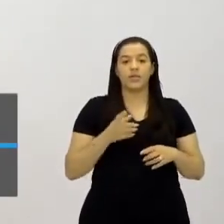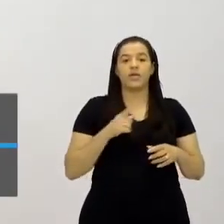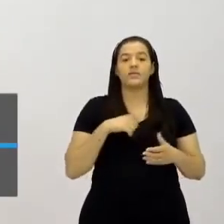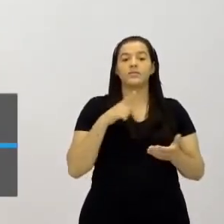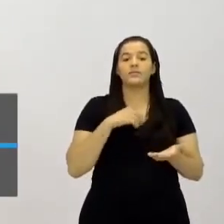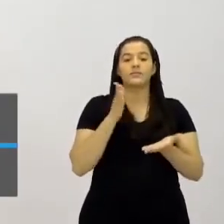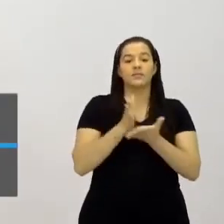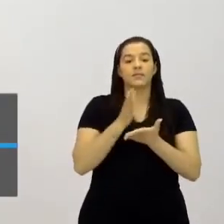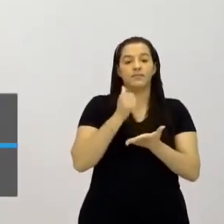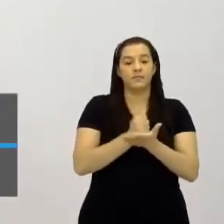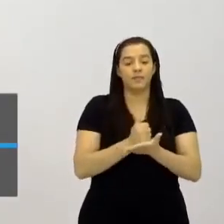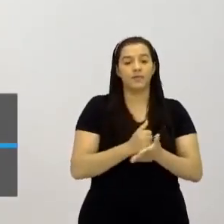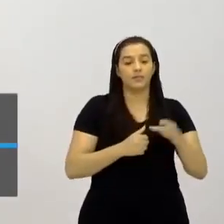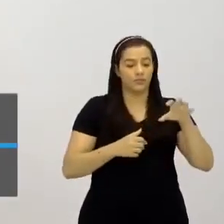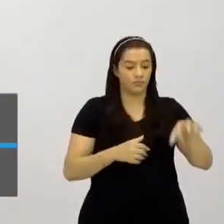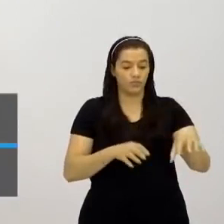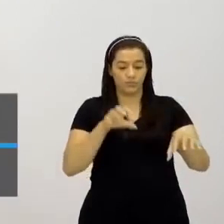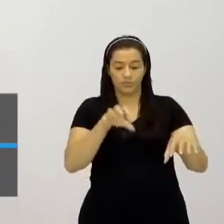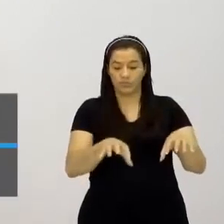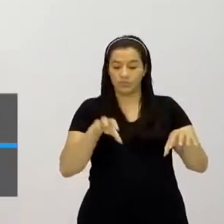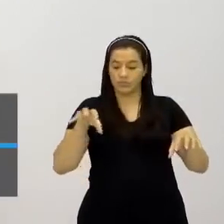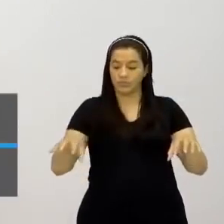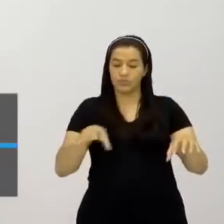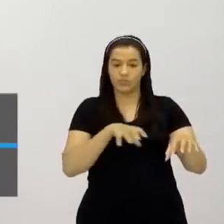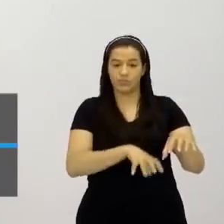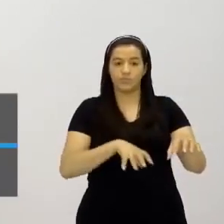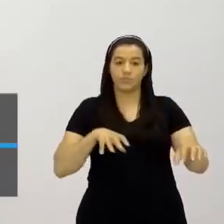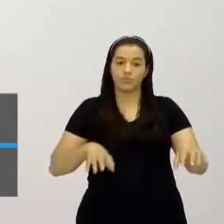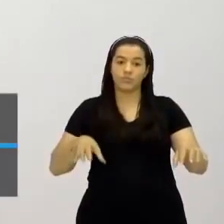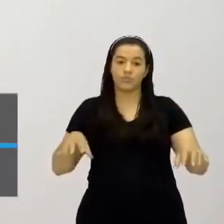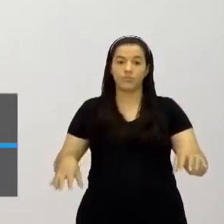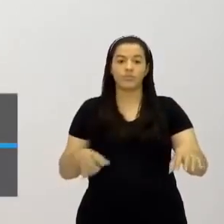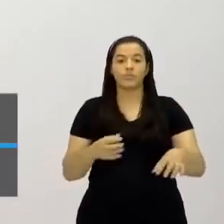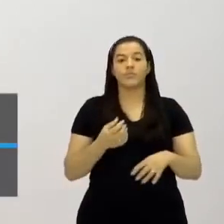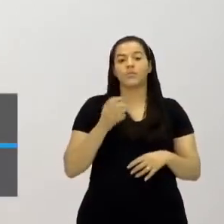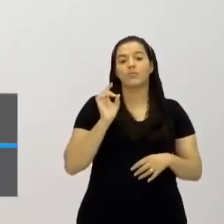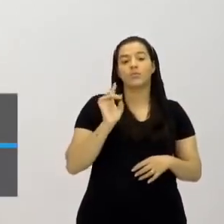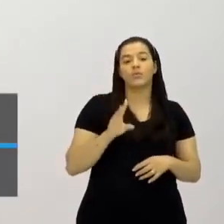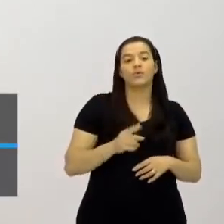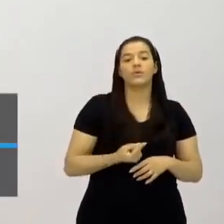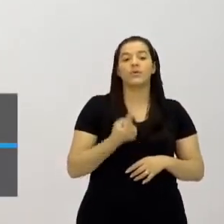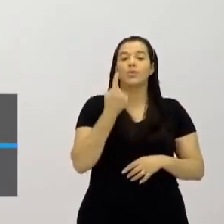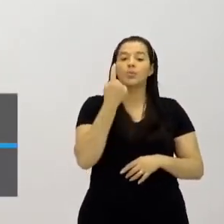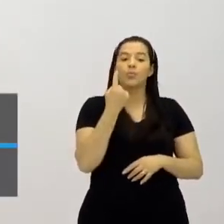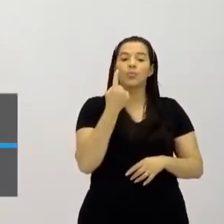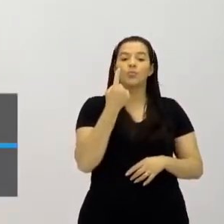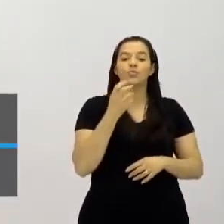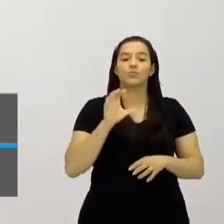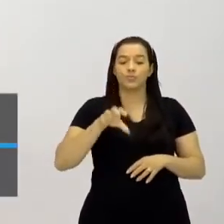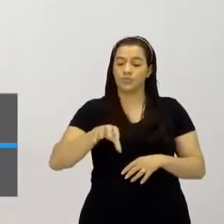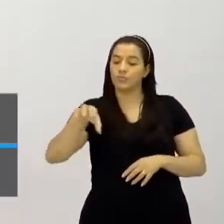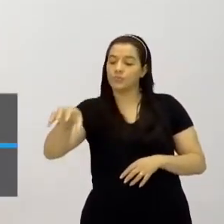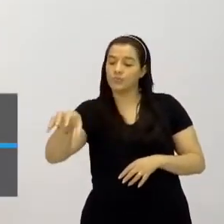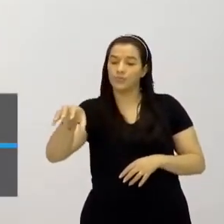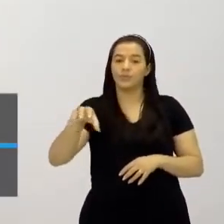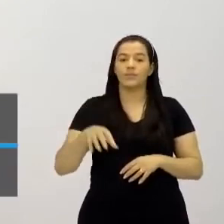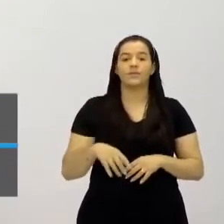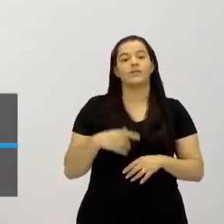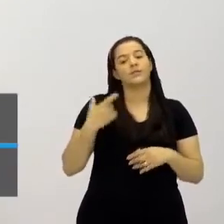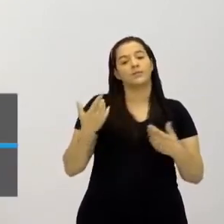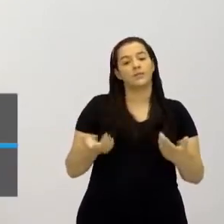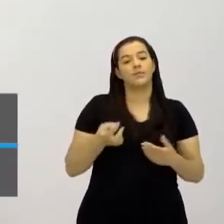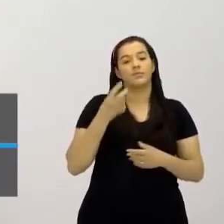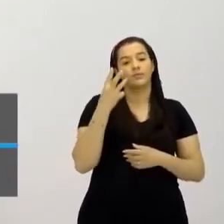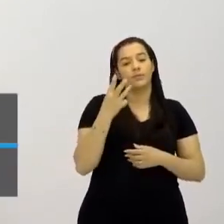iguaizinhos, e você vai ver que cada grupinho vai ter 3 maçãs. Como é só um quarto que eu quero, né? Então eu vou separar 3